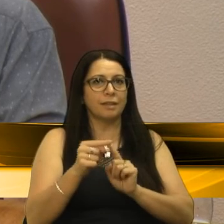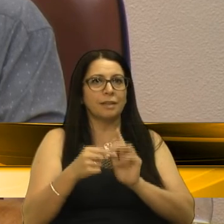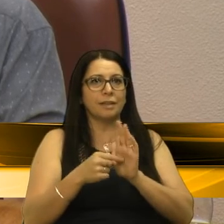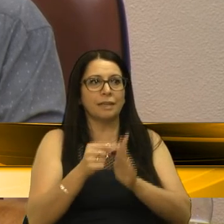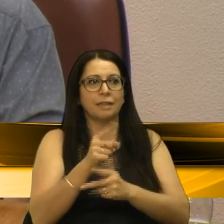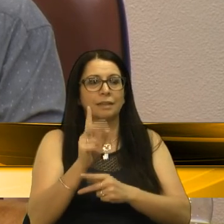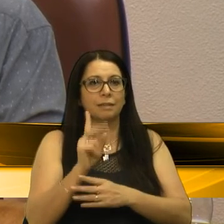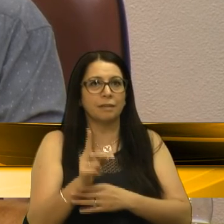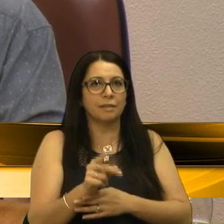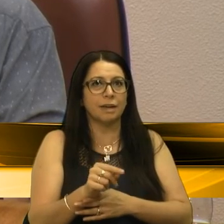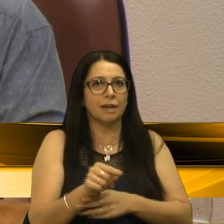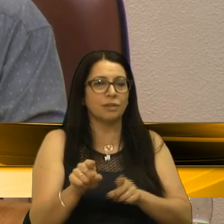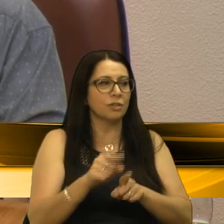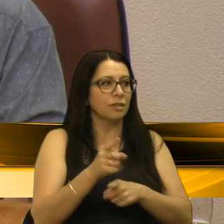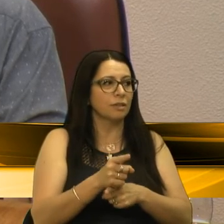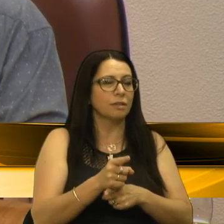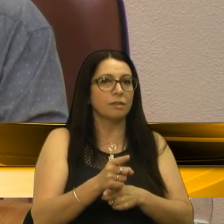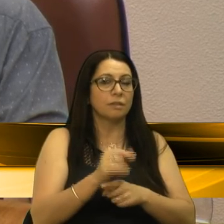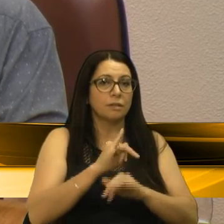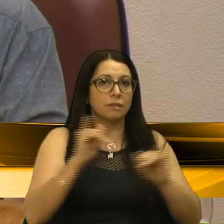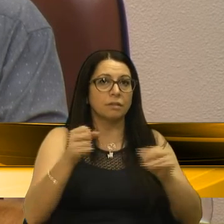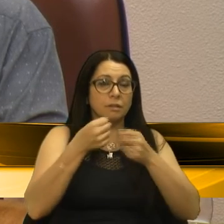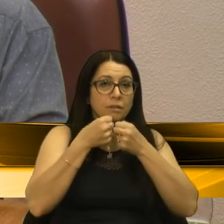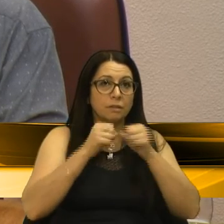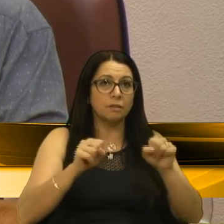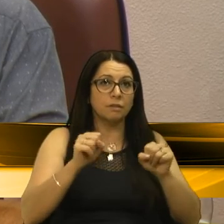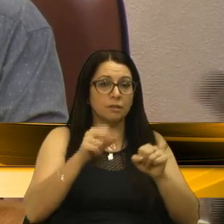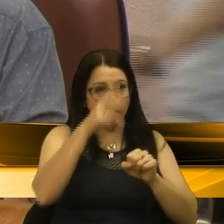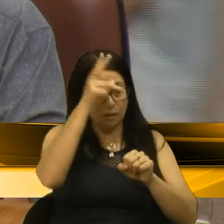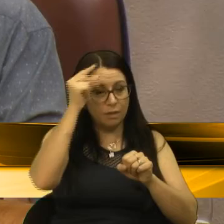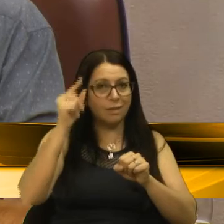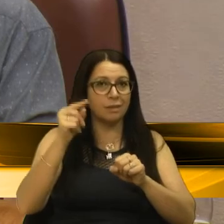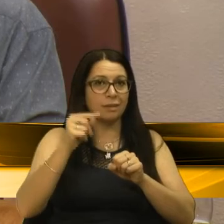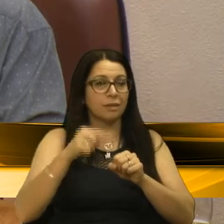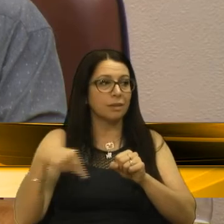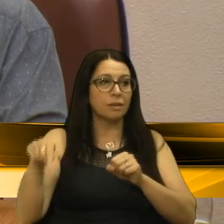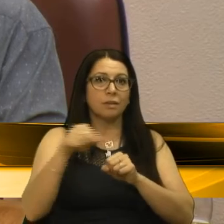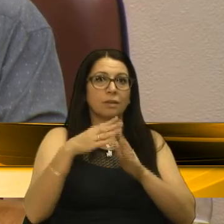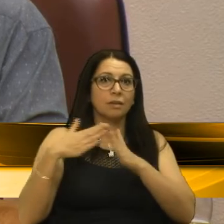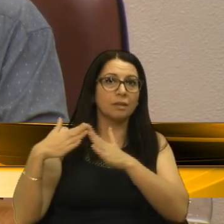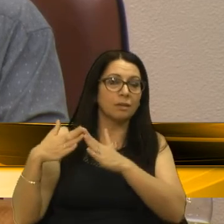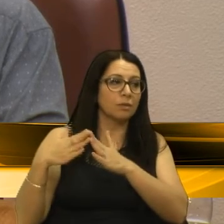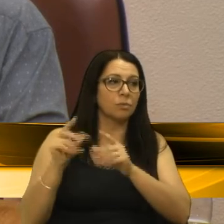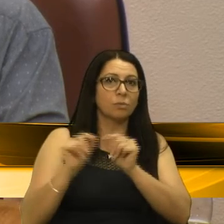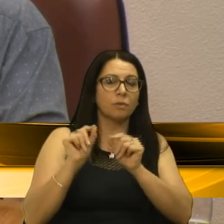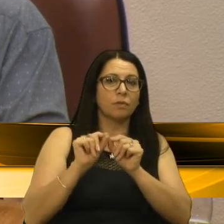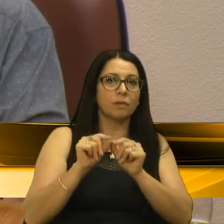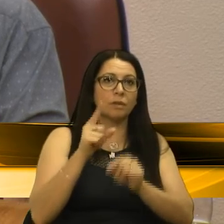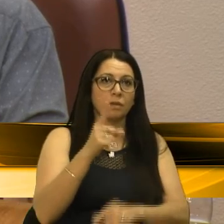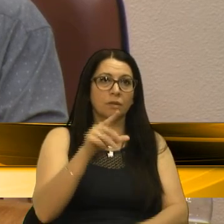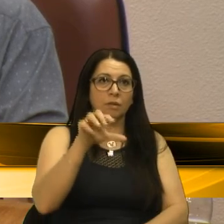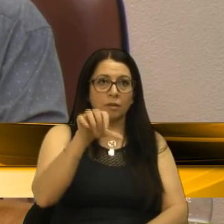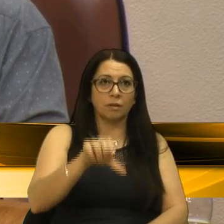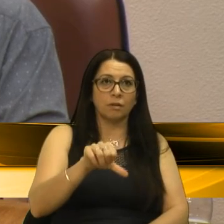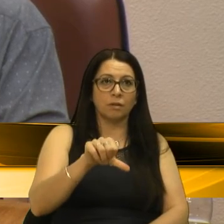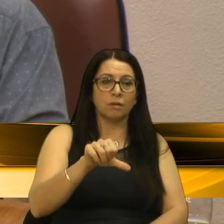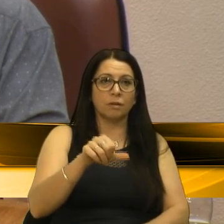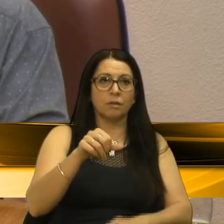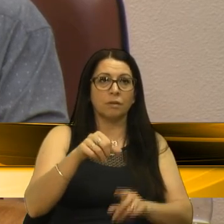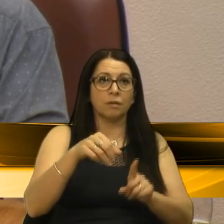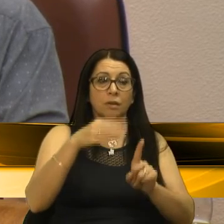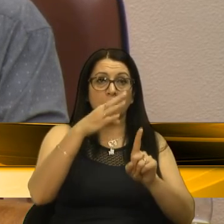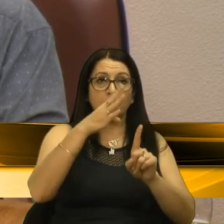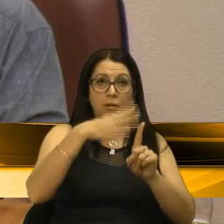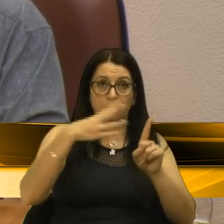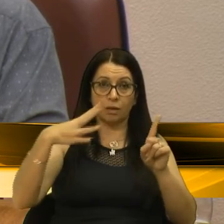palco, comunicando à Secretaria Municipal de Urbanismo sobre a realização da 19ª Parada Livre